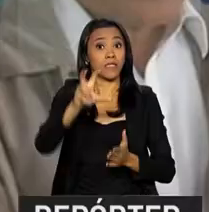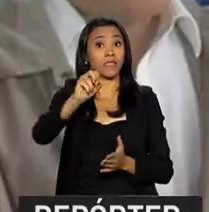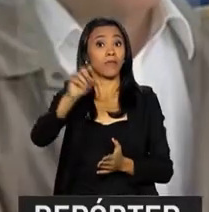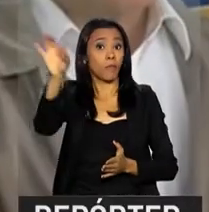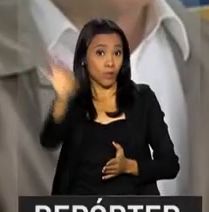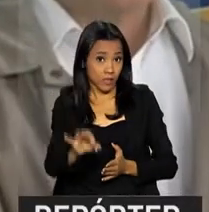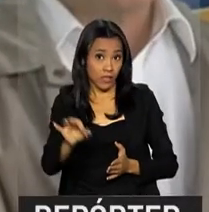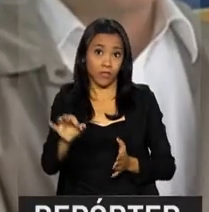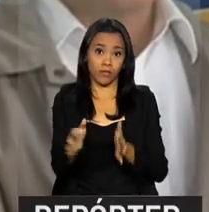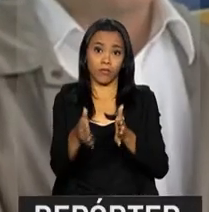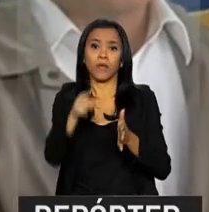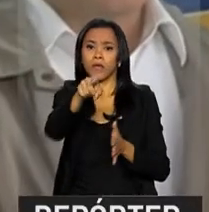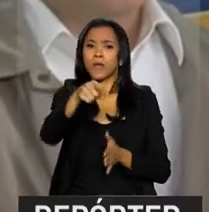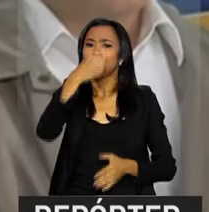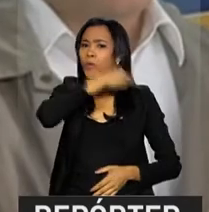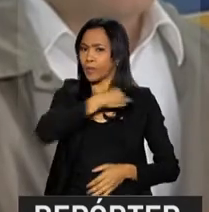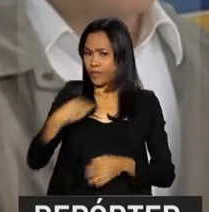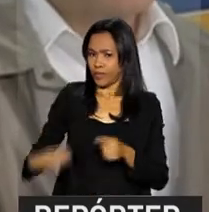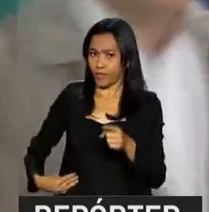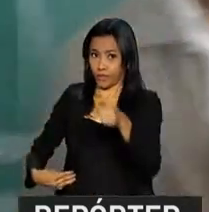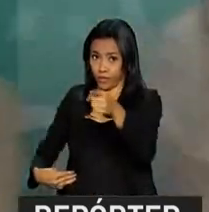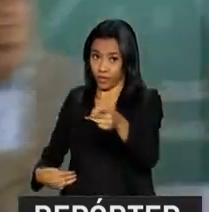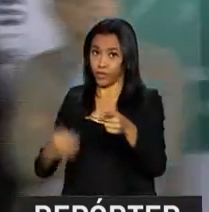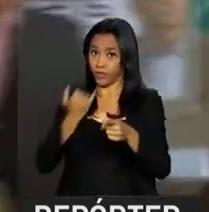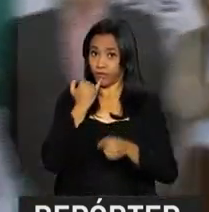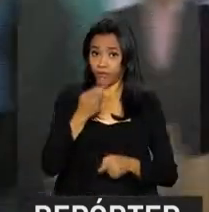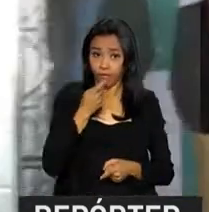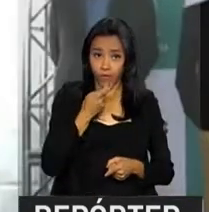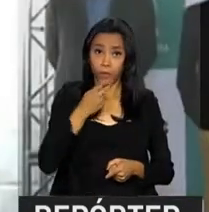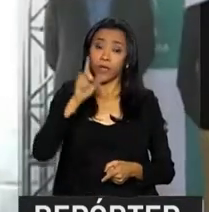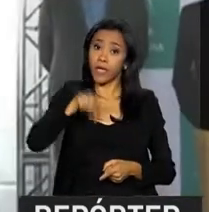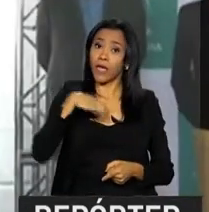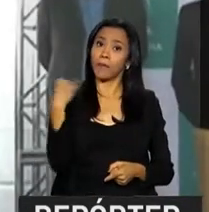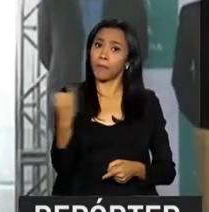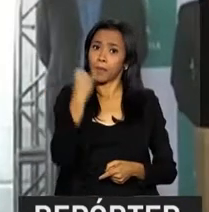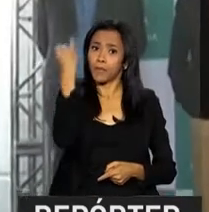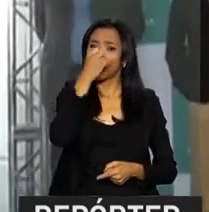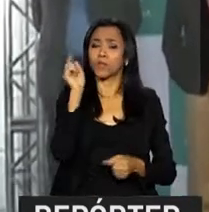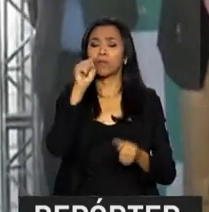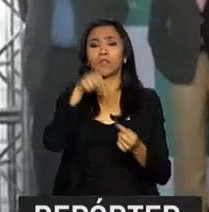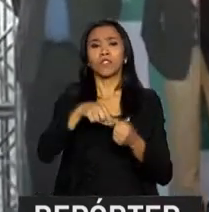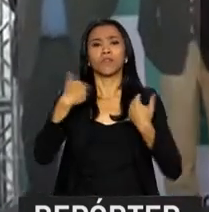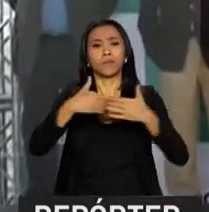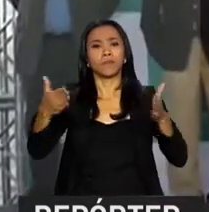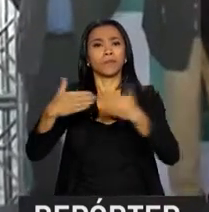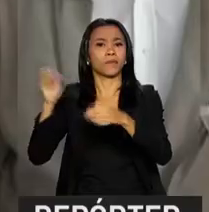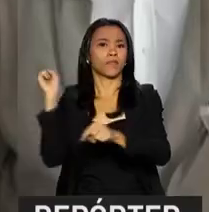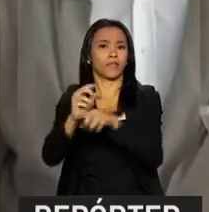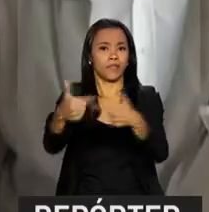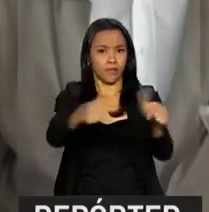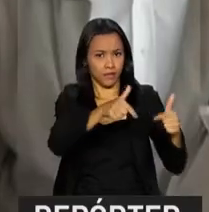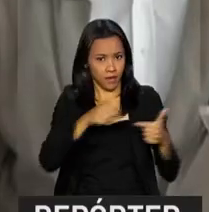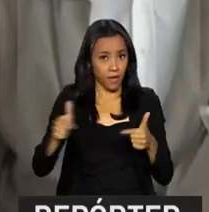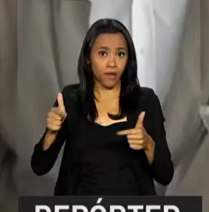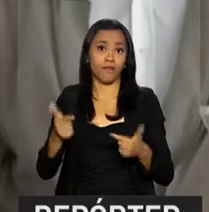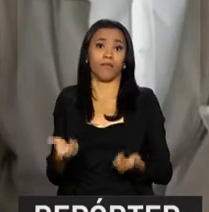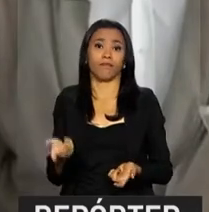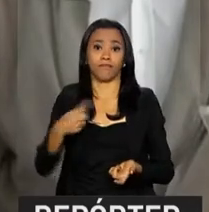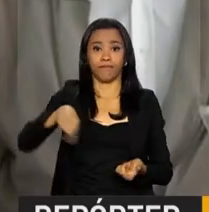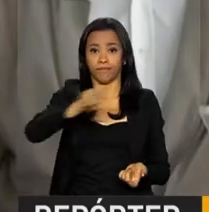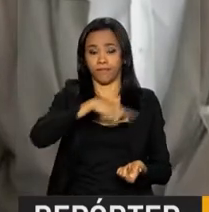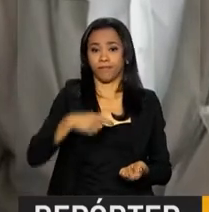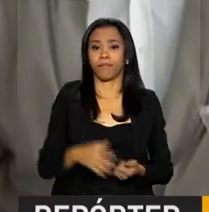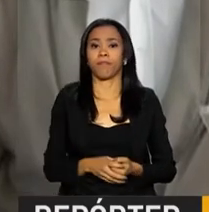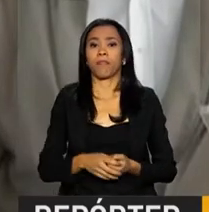capacidade. Para o ministro Moreira Franco, uma importante iniciativa para gerar emprego e renda. Essa obra ela